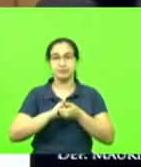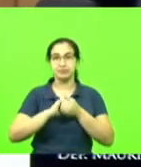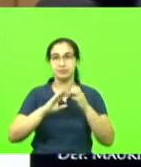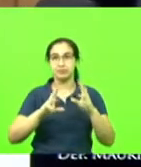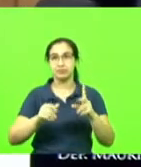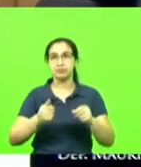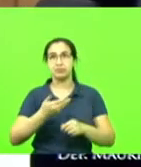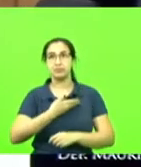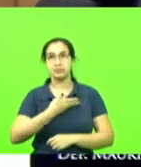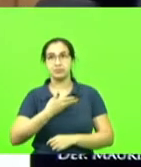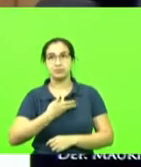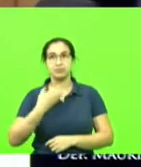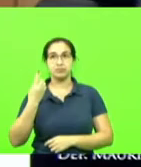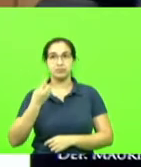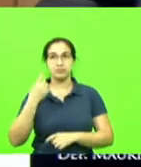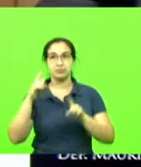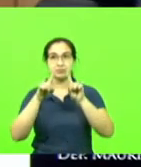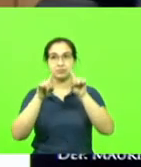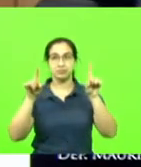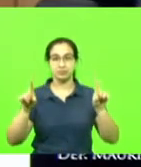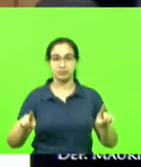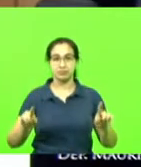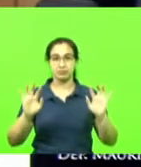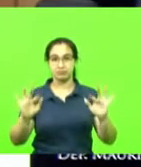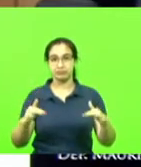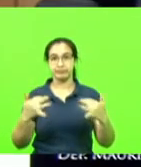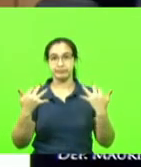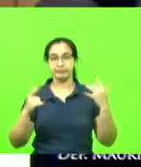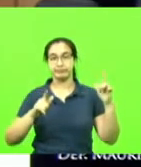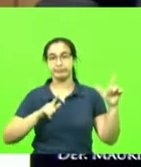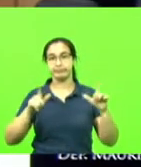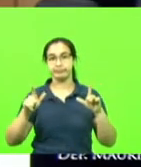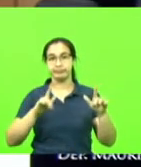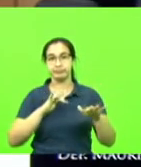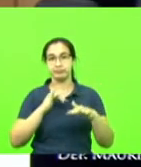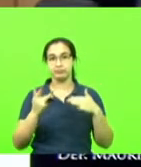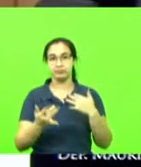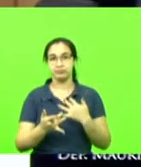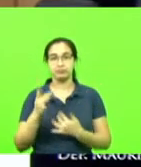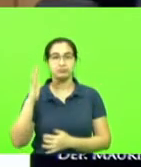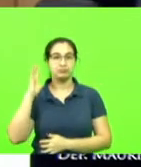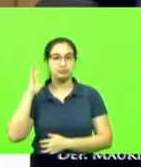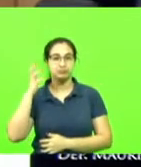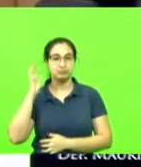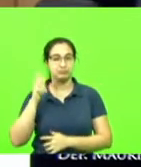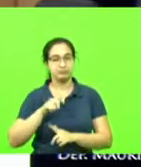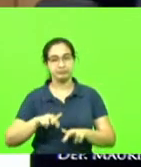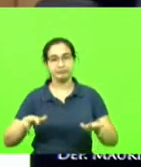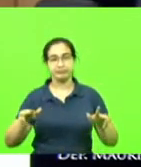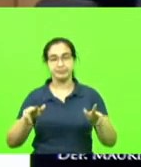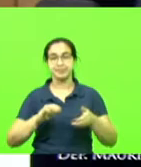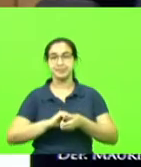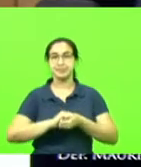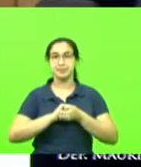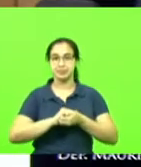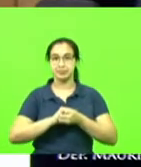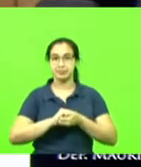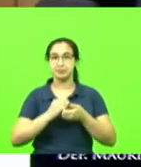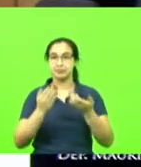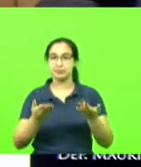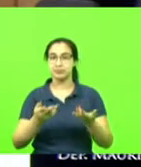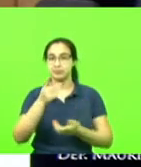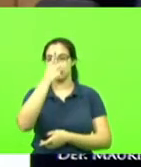colegas, deputados, servidores, quem nos assiste nos canais respectivos. Meu cumprimento especial ao povo de São